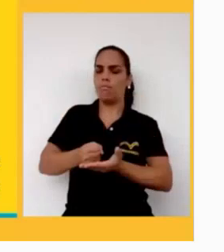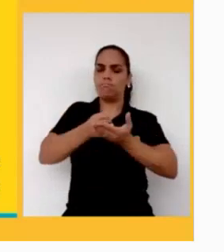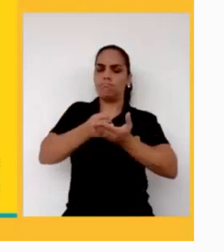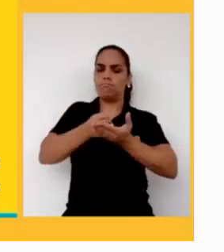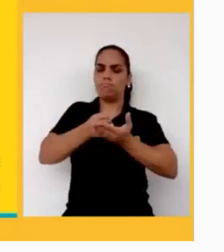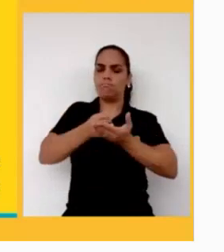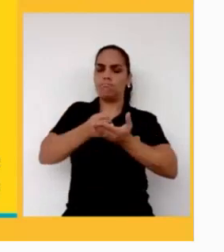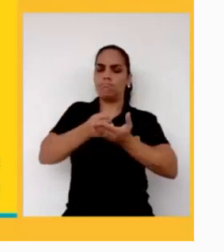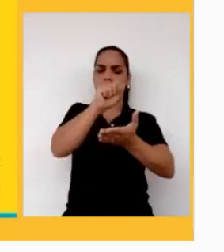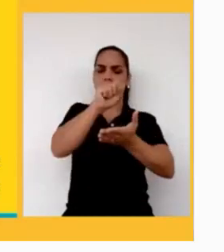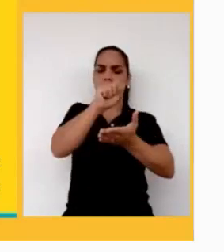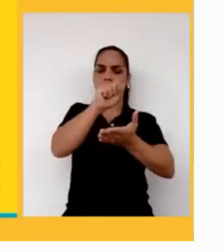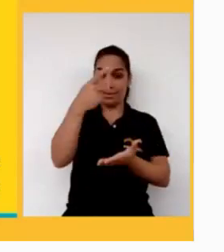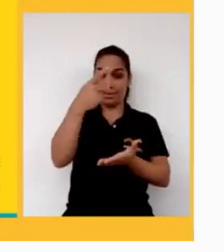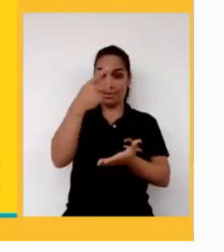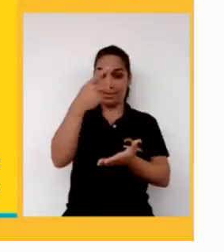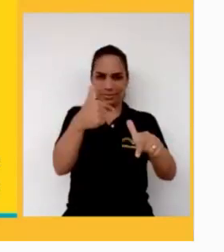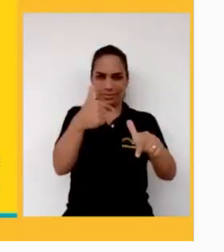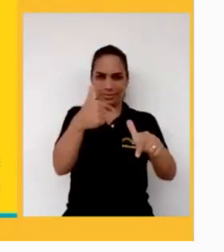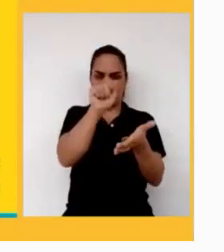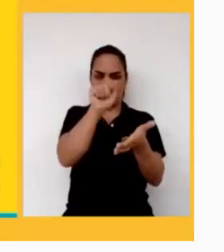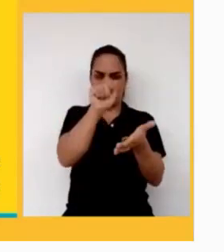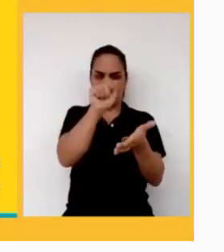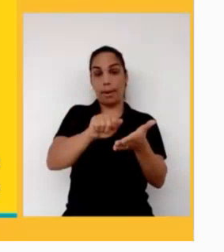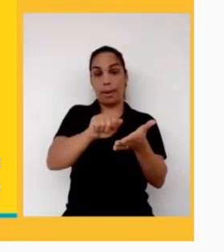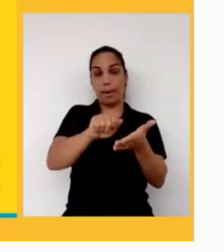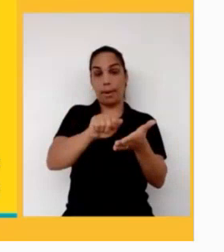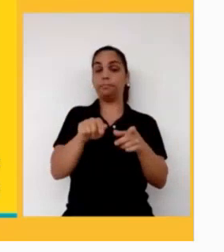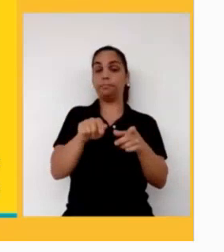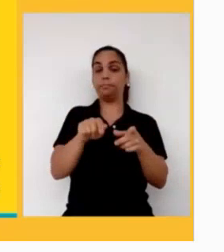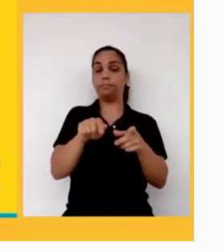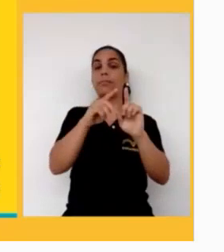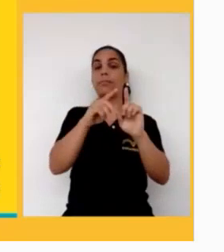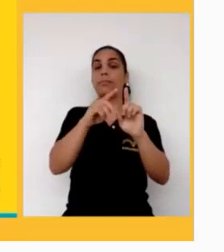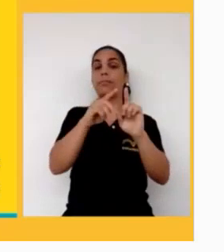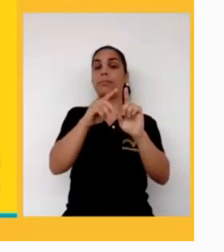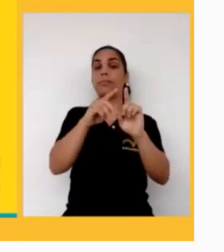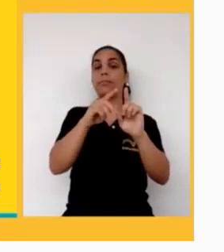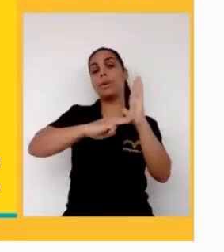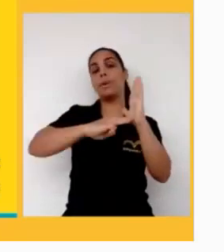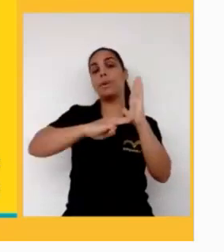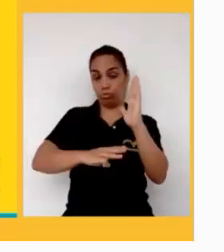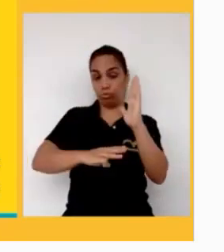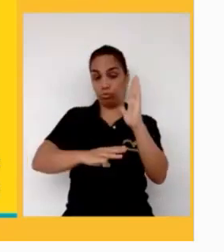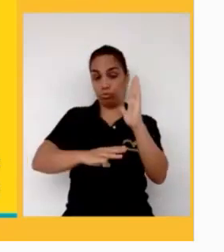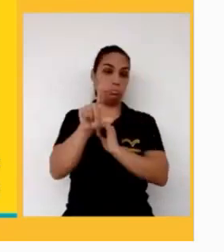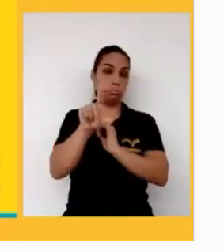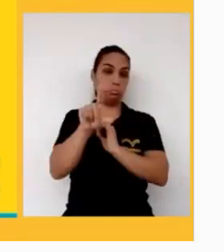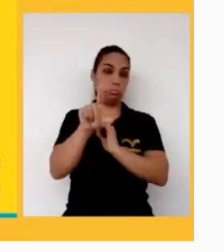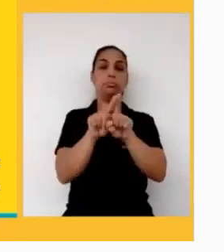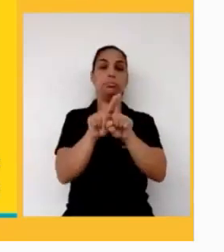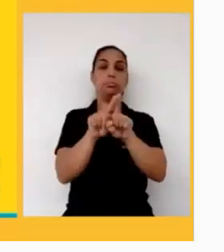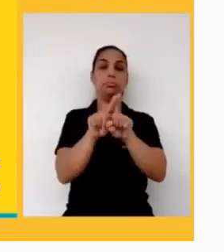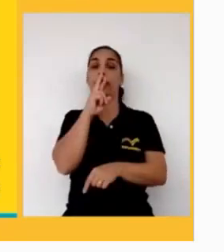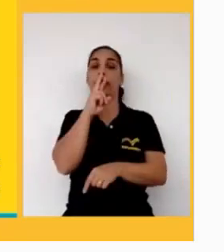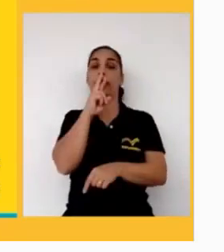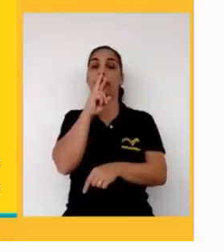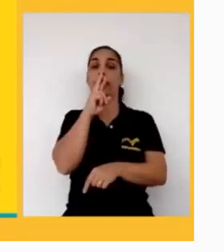trabalho, a metodologia adotada, os resultados e as